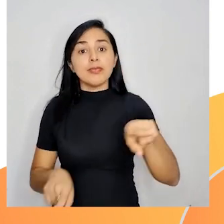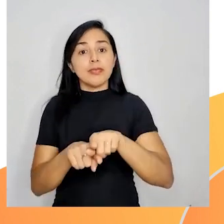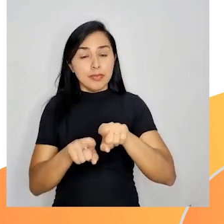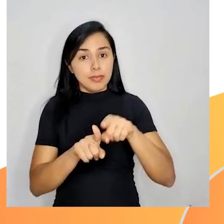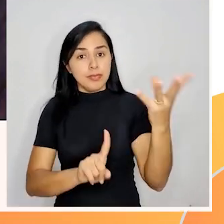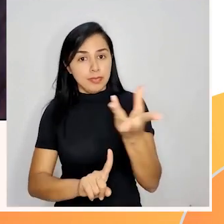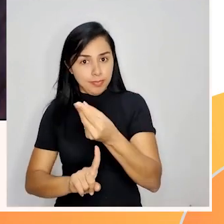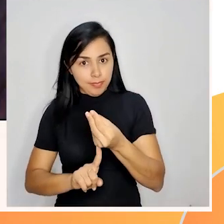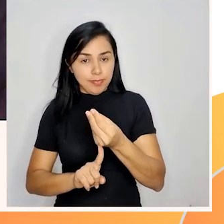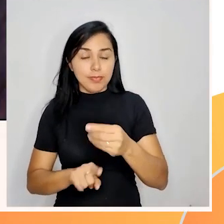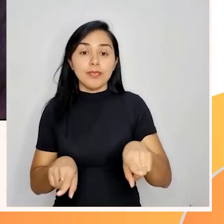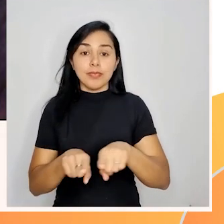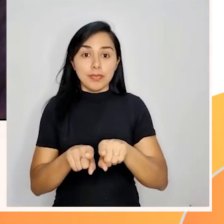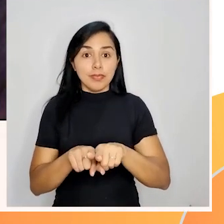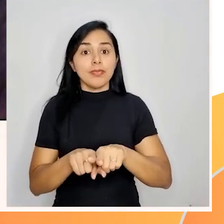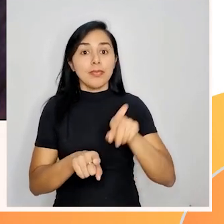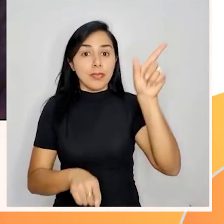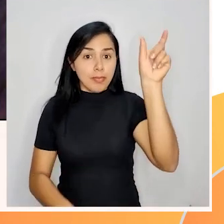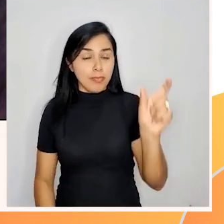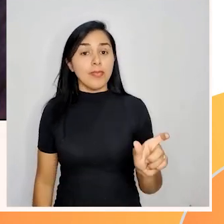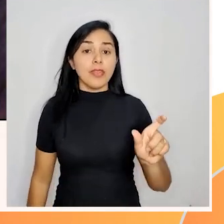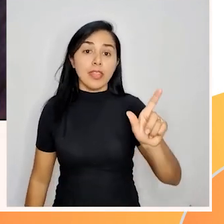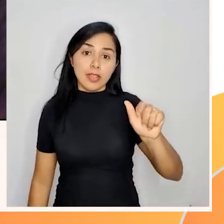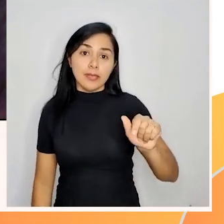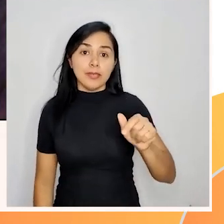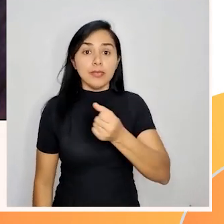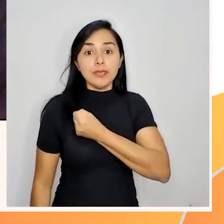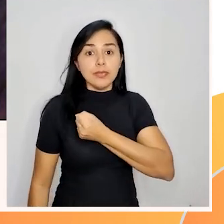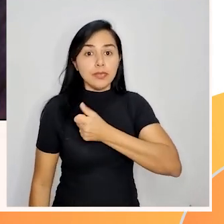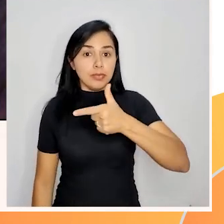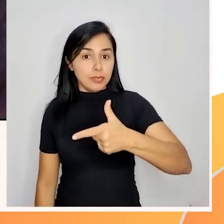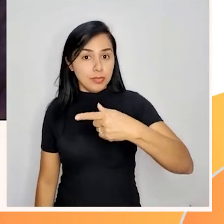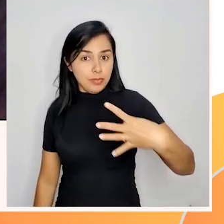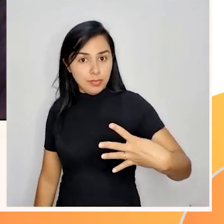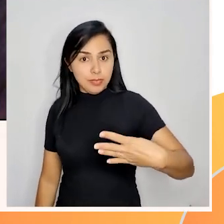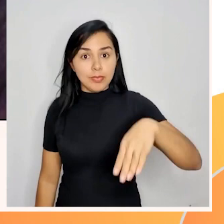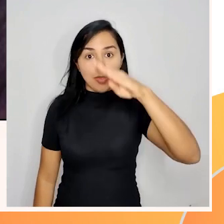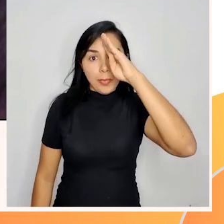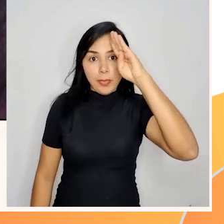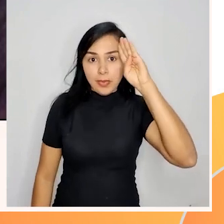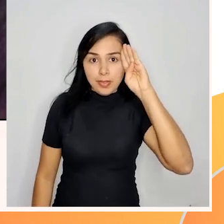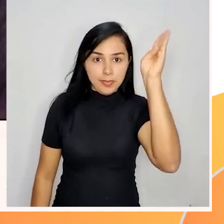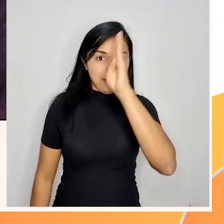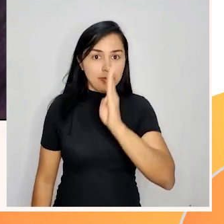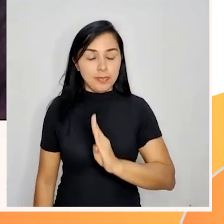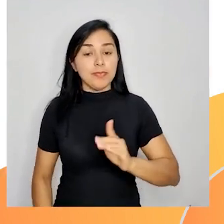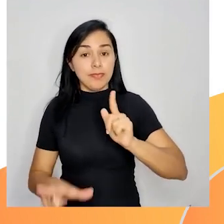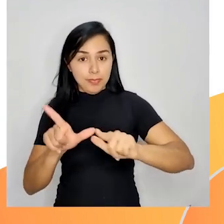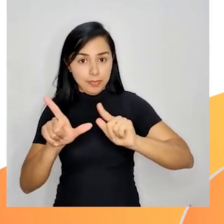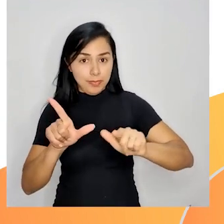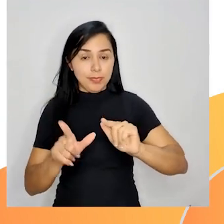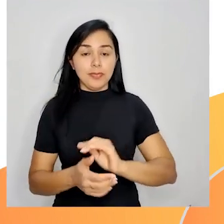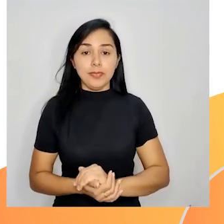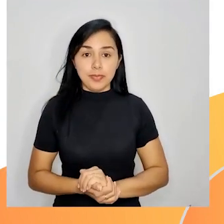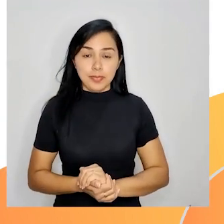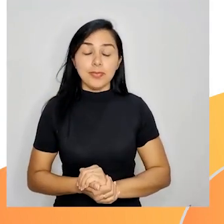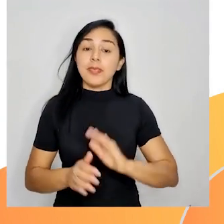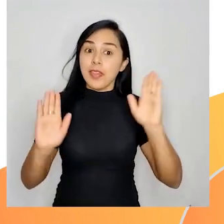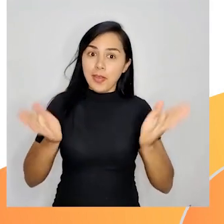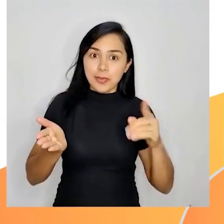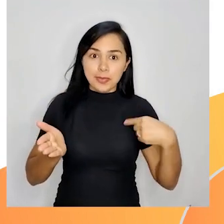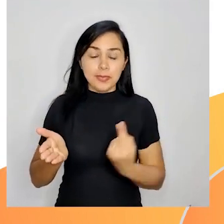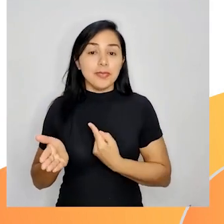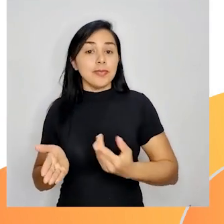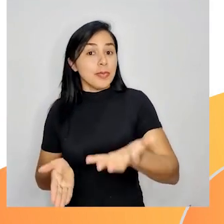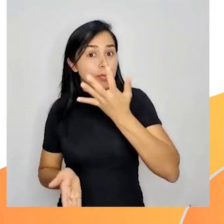arte. Ocupou a cadeira número 24 da Academia Brasileira de Letras. Que tal